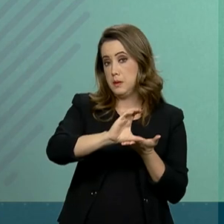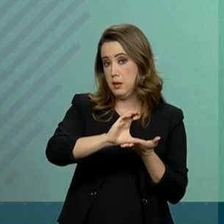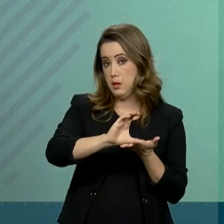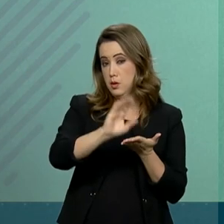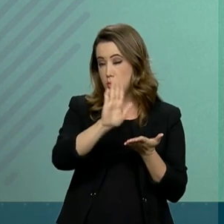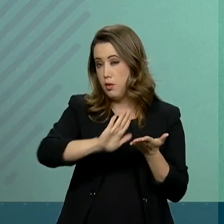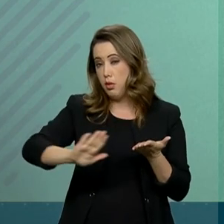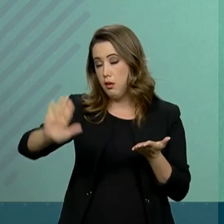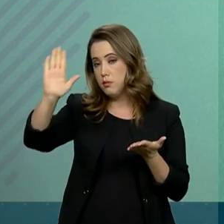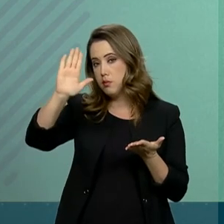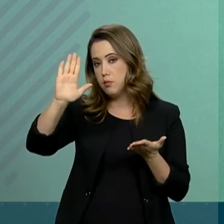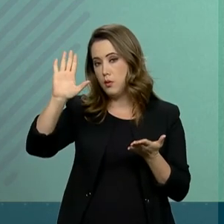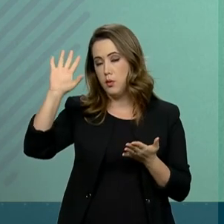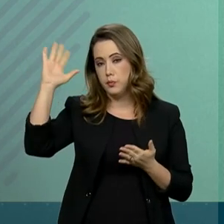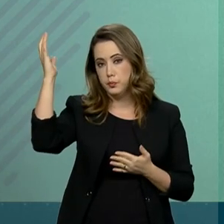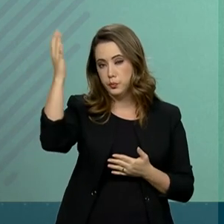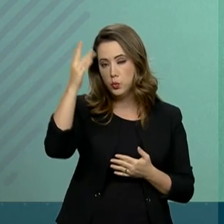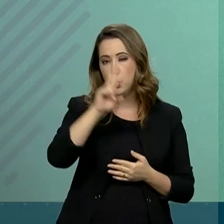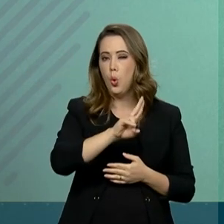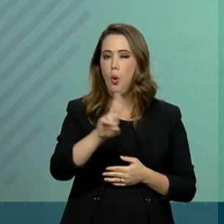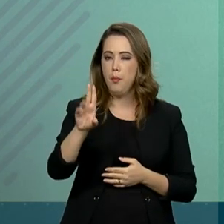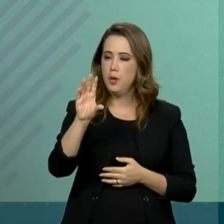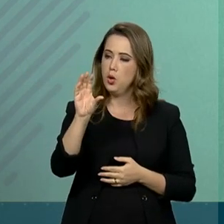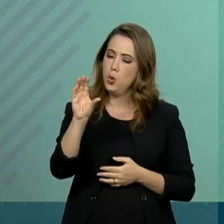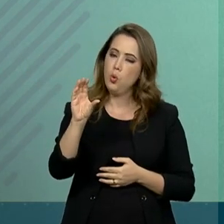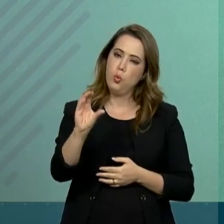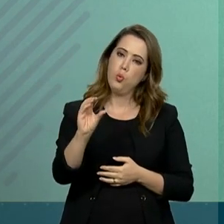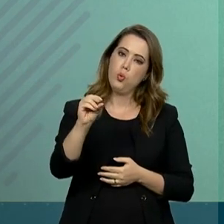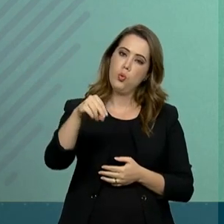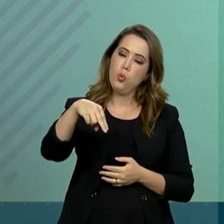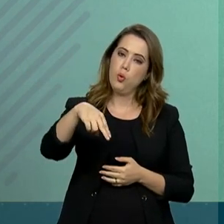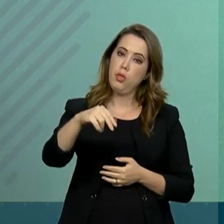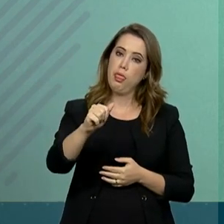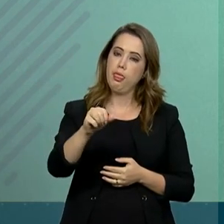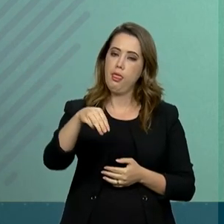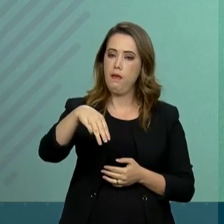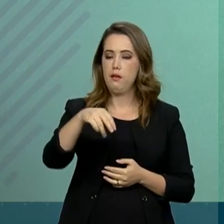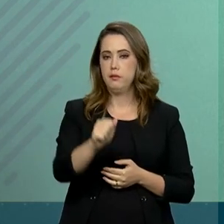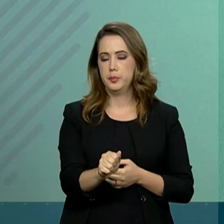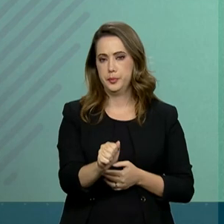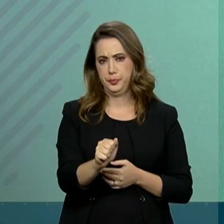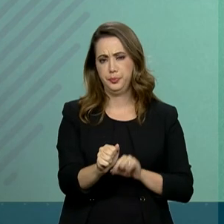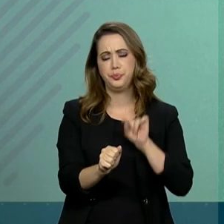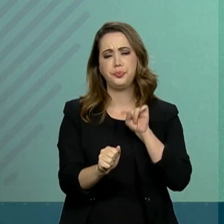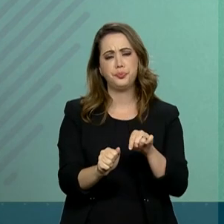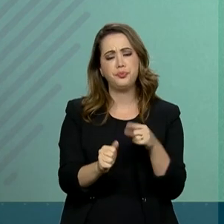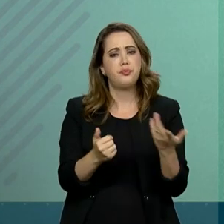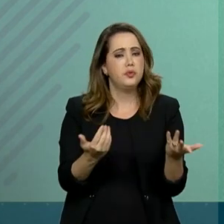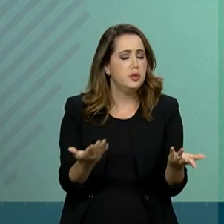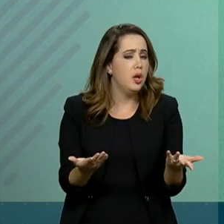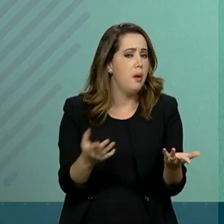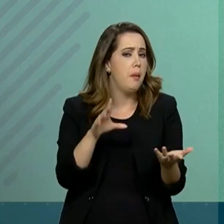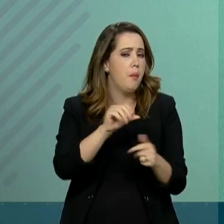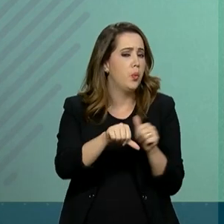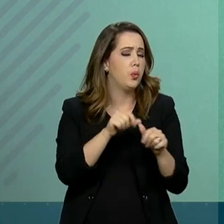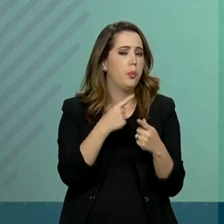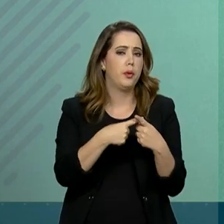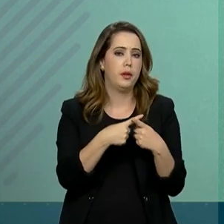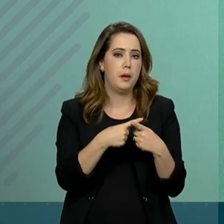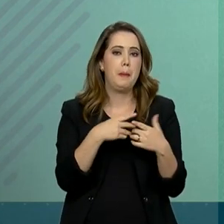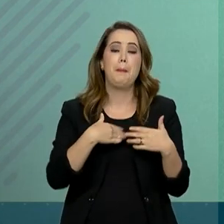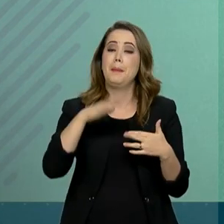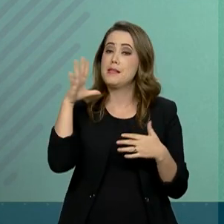do meio ambiente conama tornando o processo decisório mas o objetivo é célere